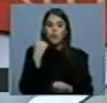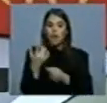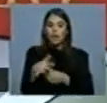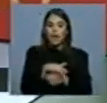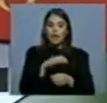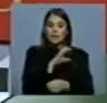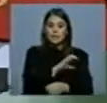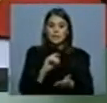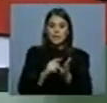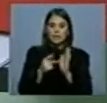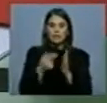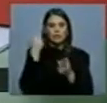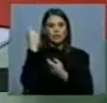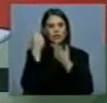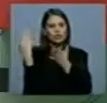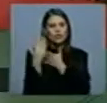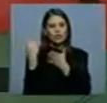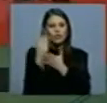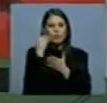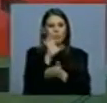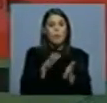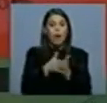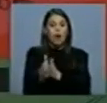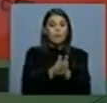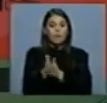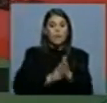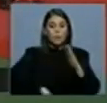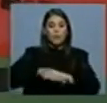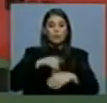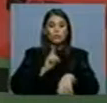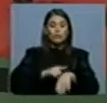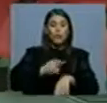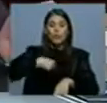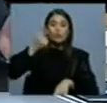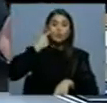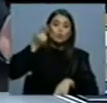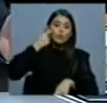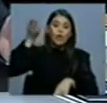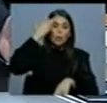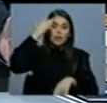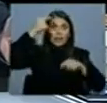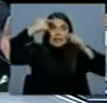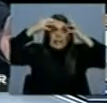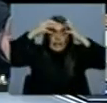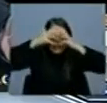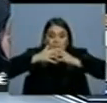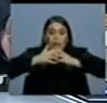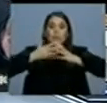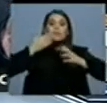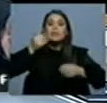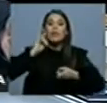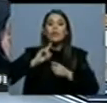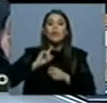que estão a estudar como é que podemos rentabilizar ao máximo os nossos conhecimentos, as nossas capacidades, o nosso cérebro, para colocar